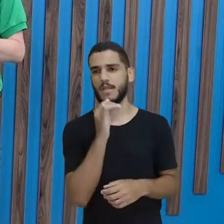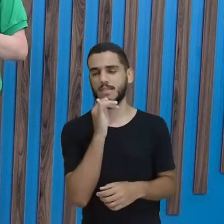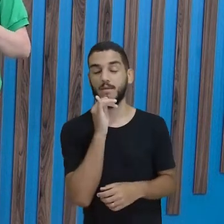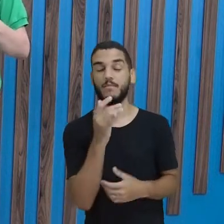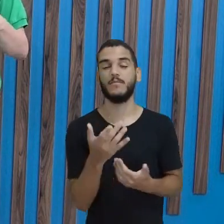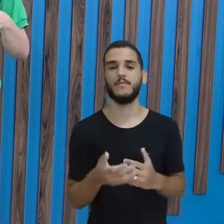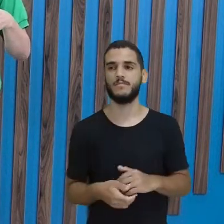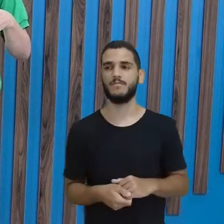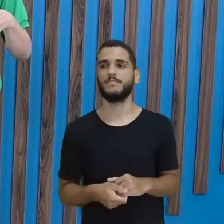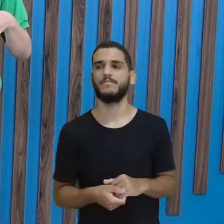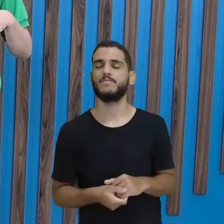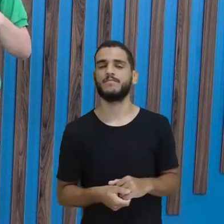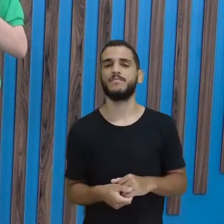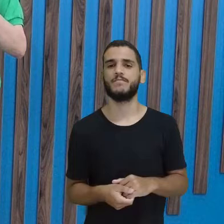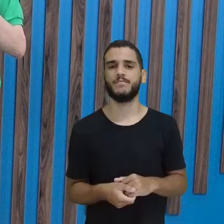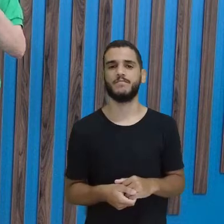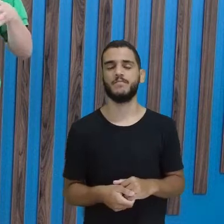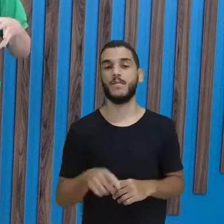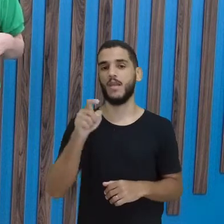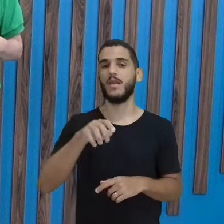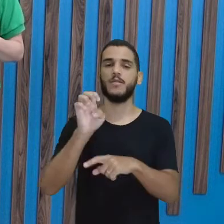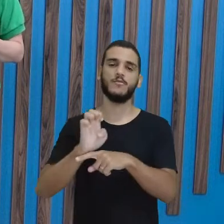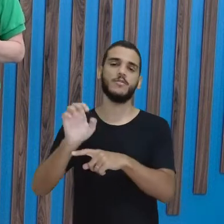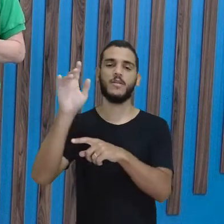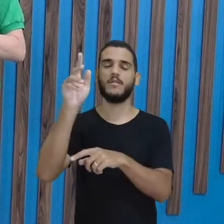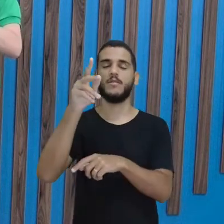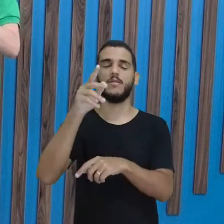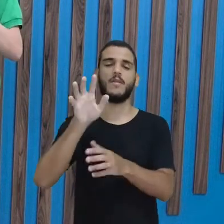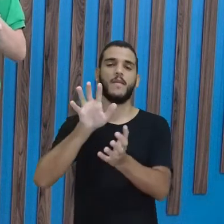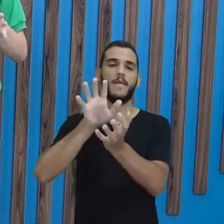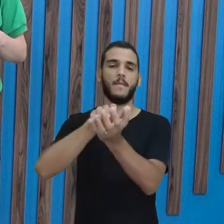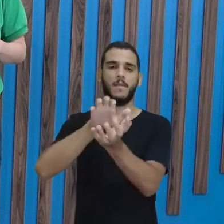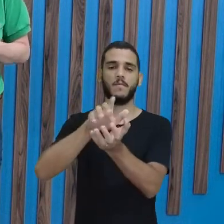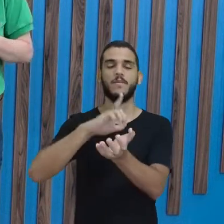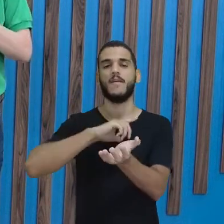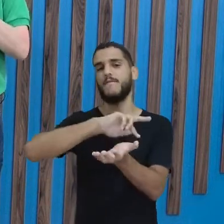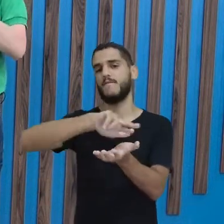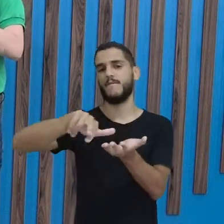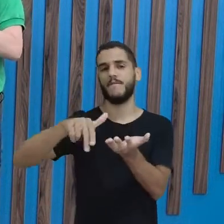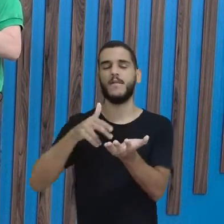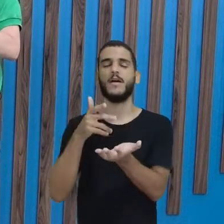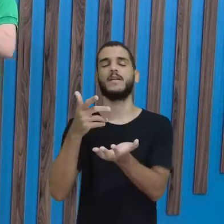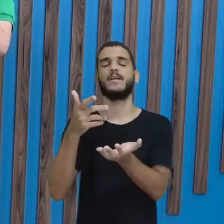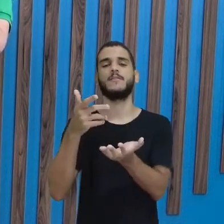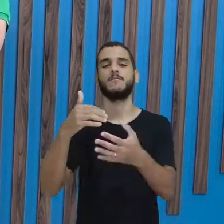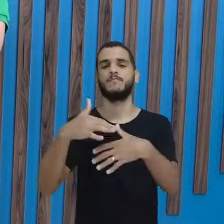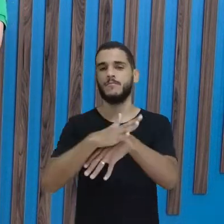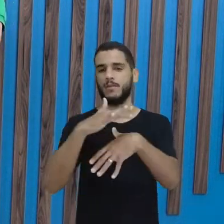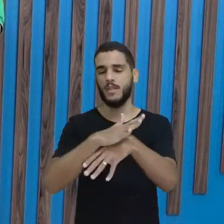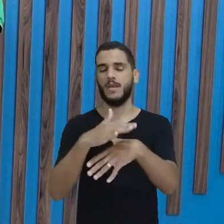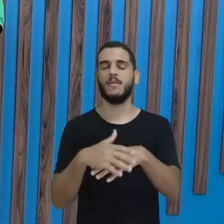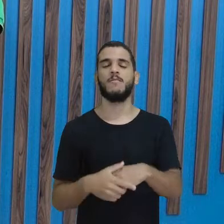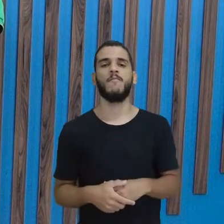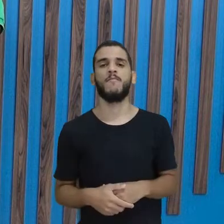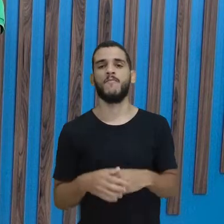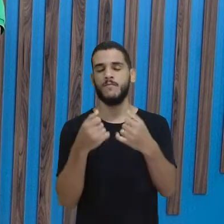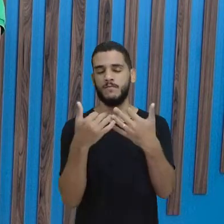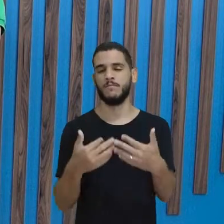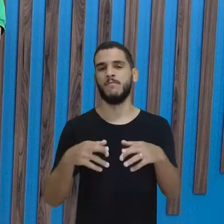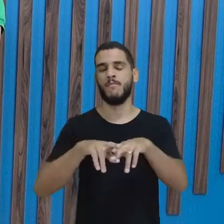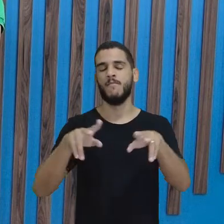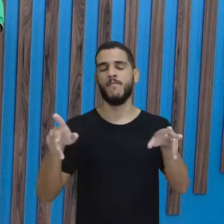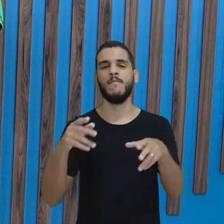aqui, no estado de Pernambuco, nós temos várias cidades. Entre elas, por exemplo, eu vou citar a diferença